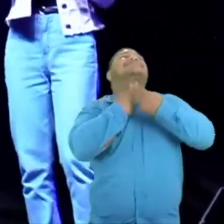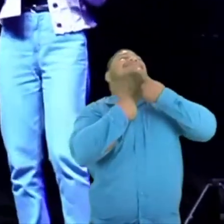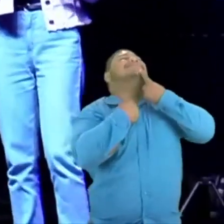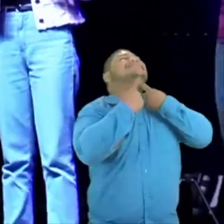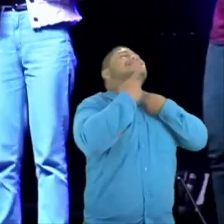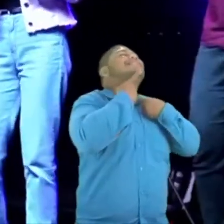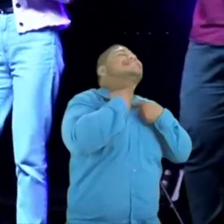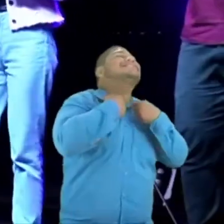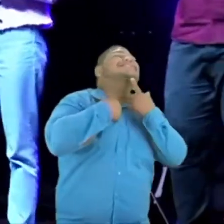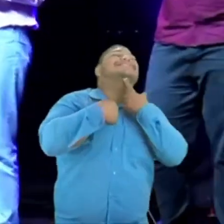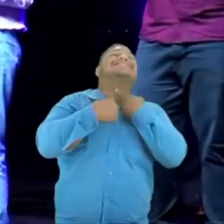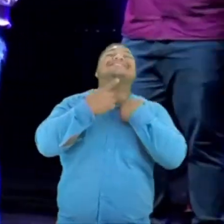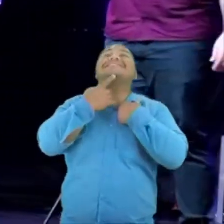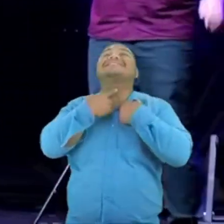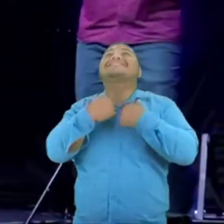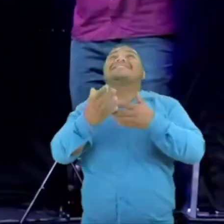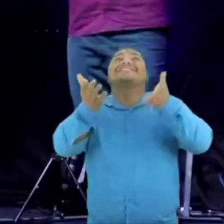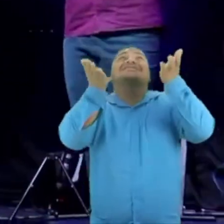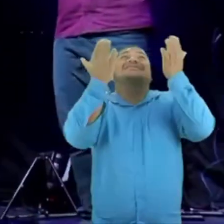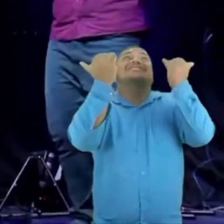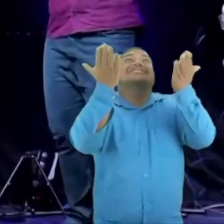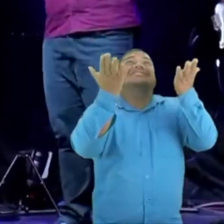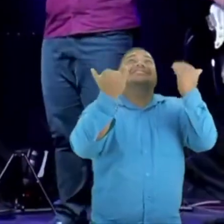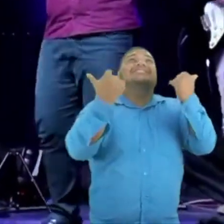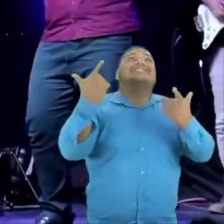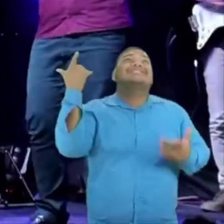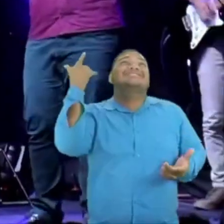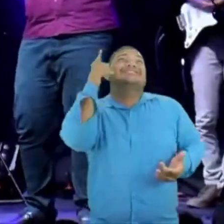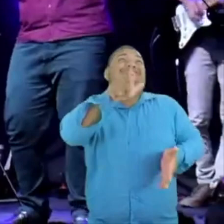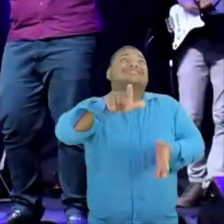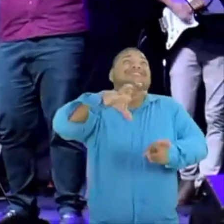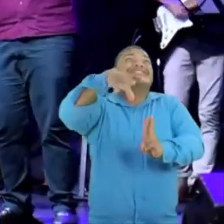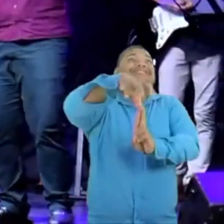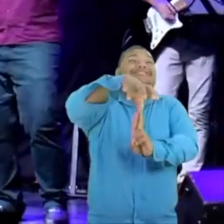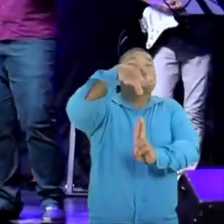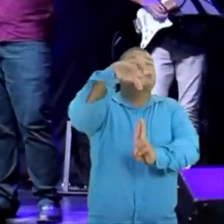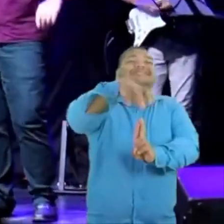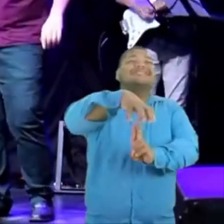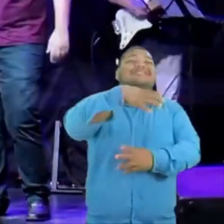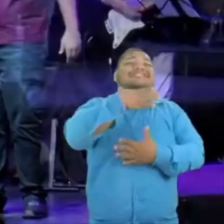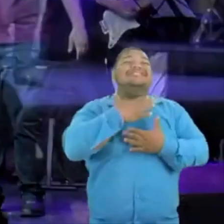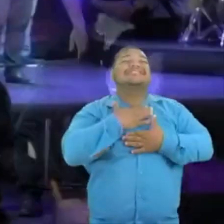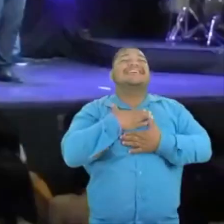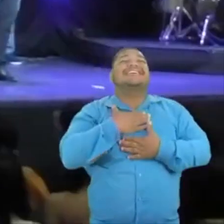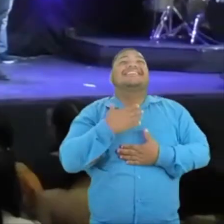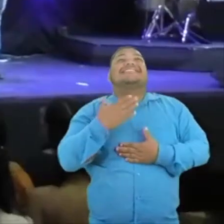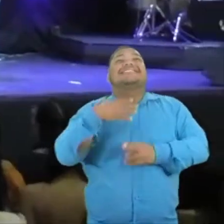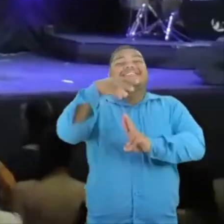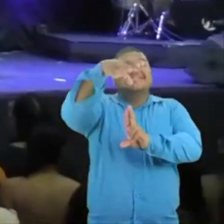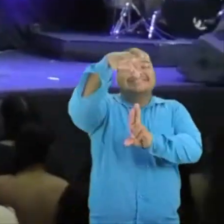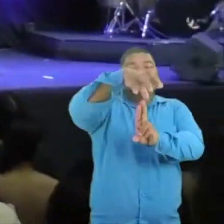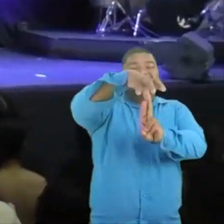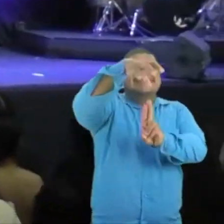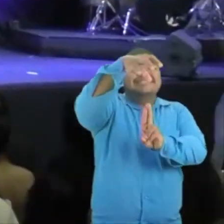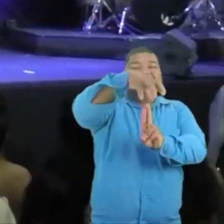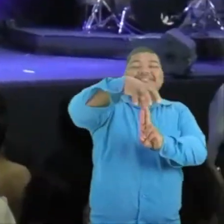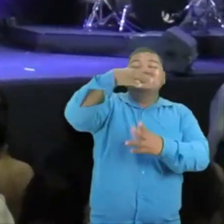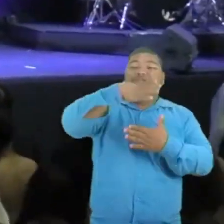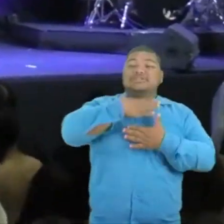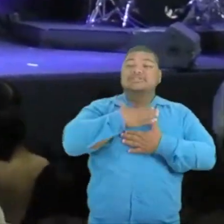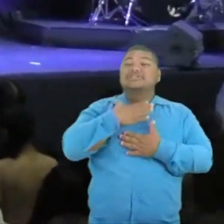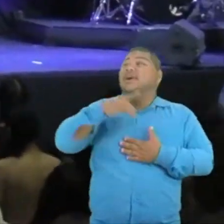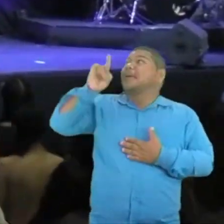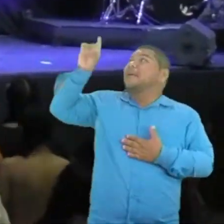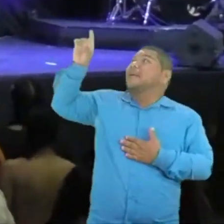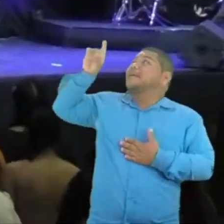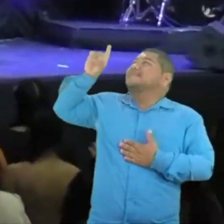desejo é: vem reinar de novo em mim, reinar em